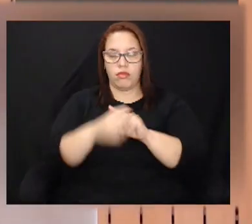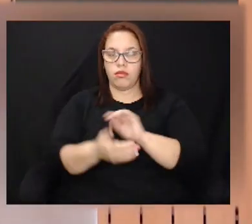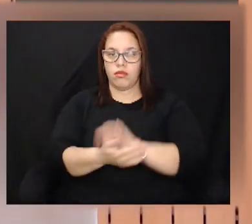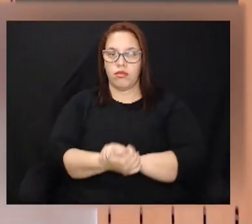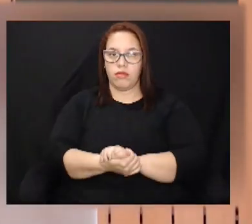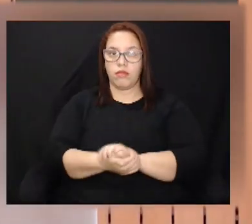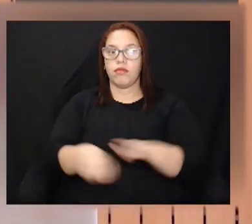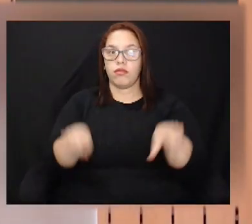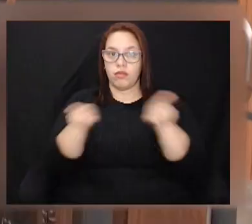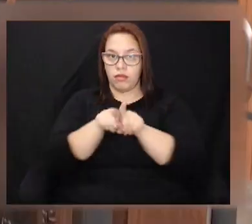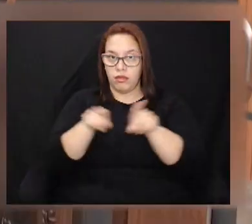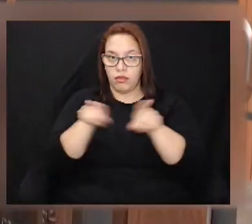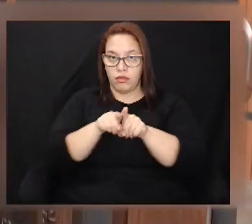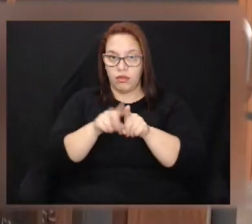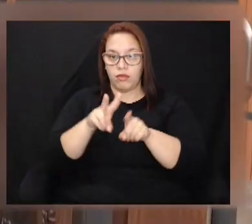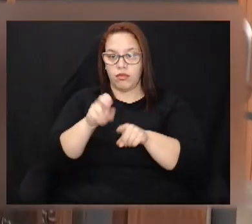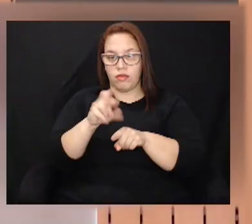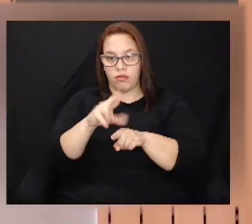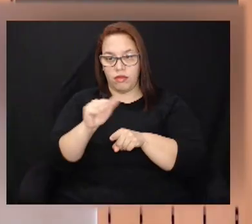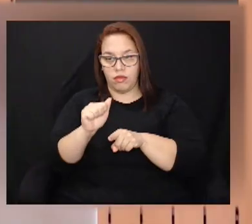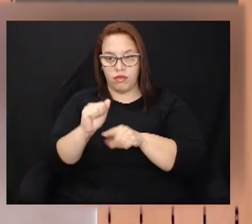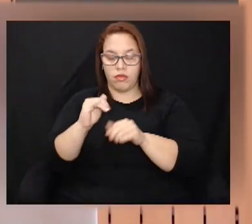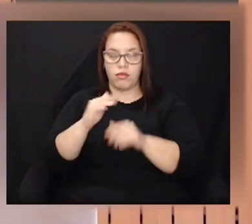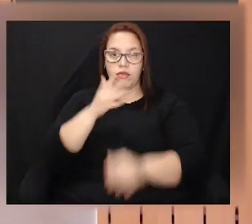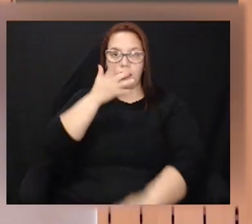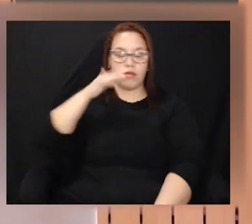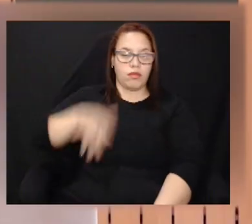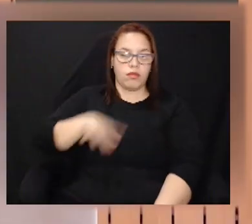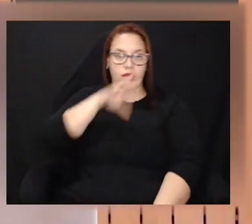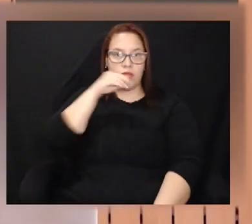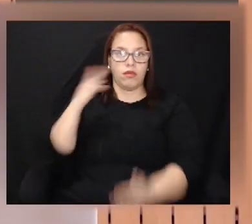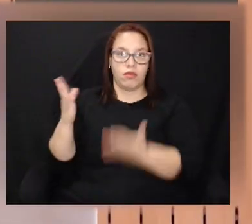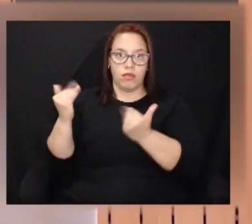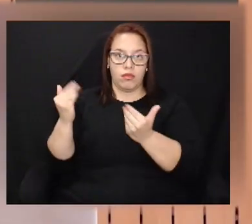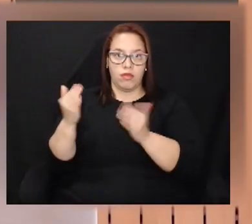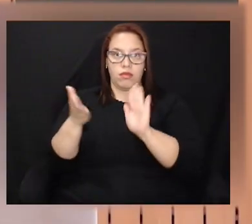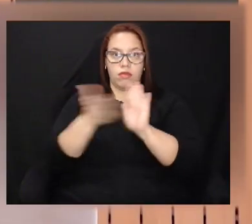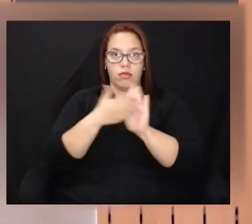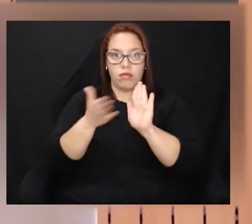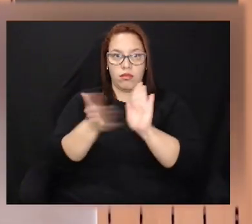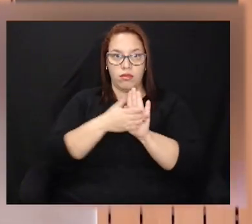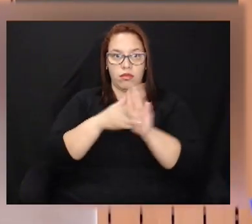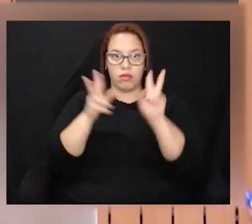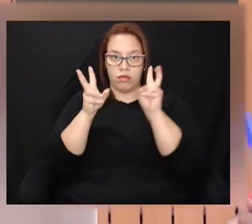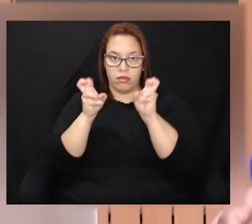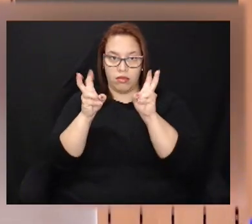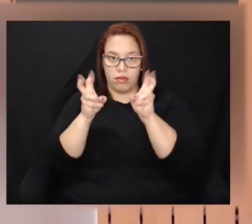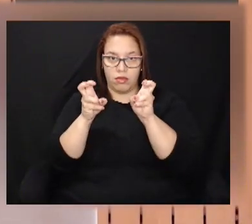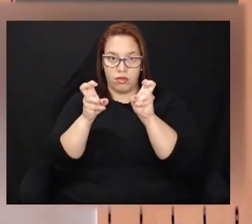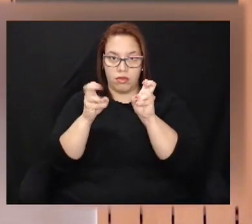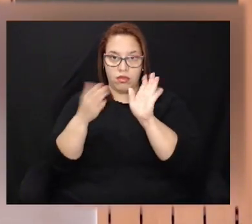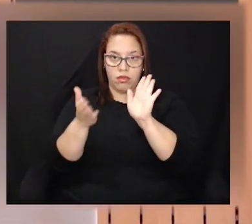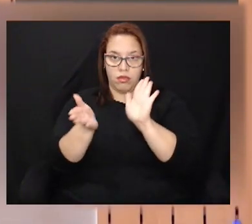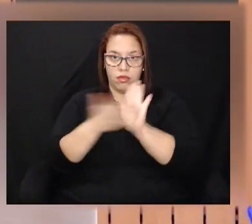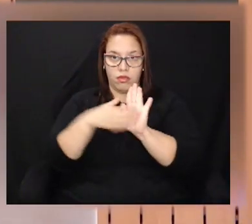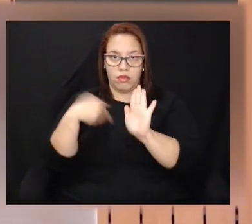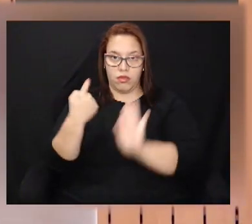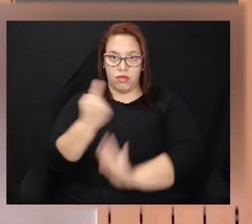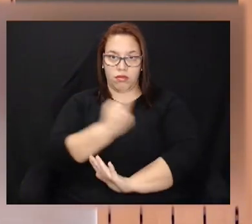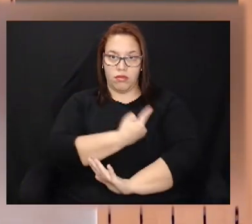da Vara da Infância e Juventude de Campinas. A propósito do tema que nos é colocado